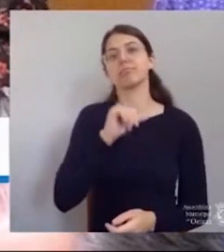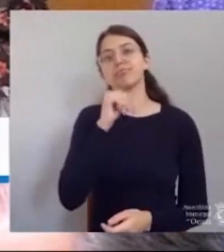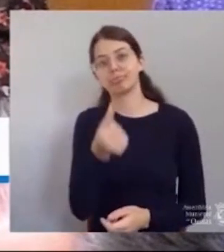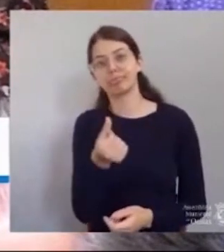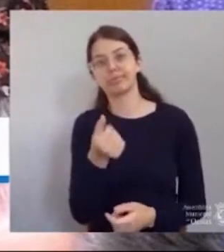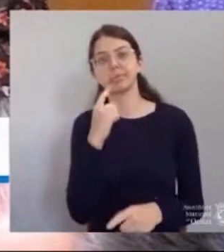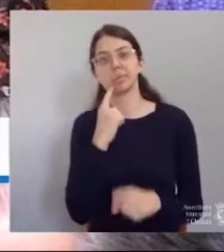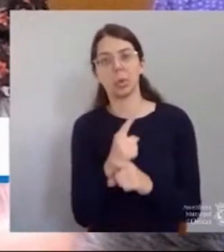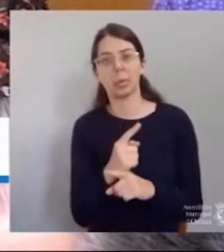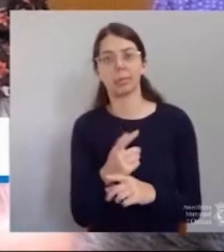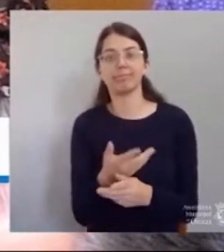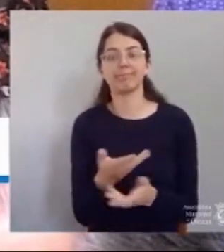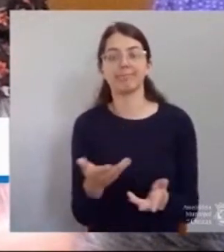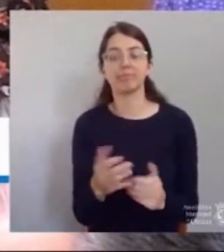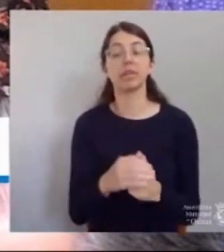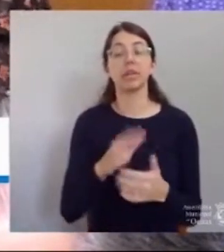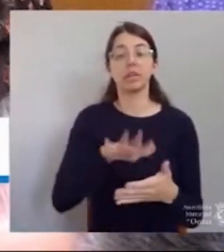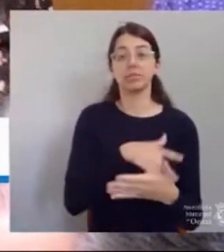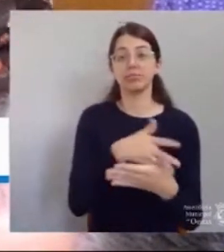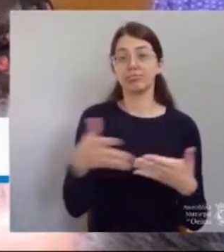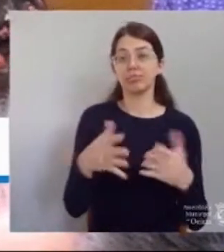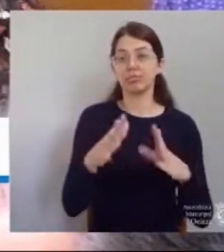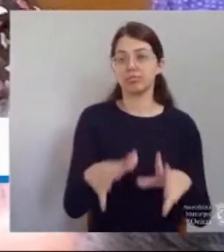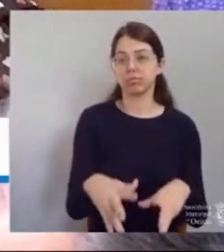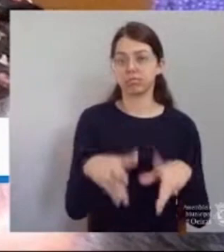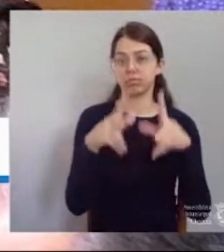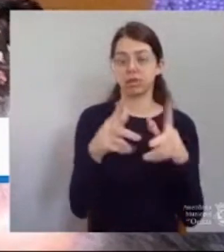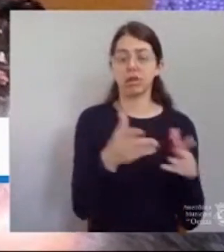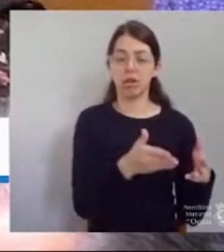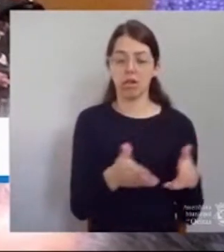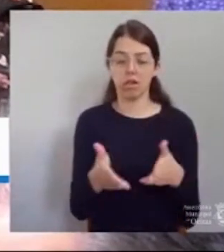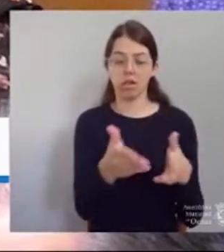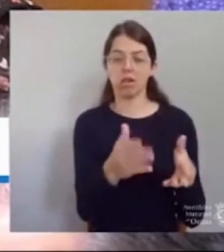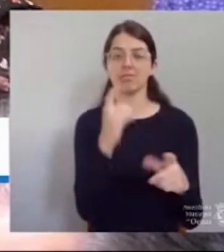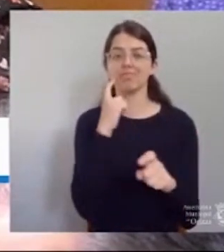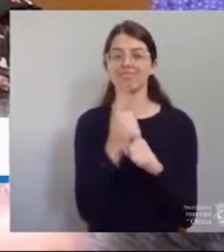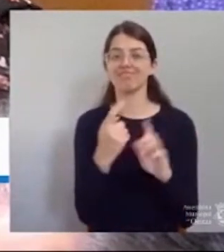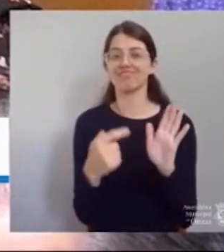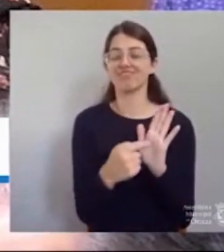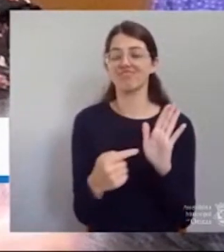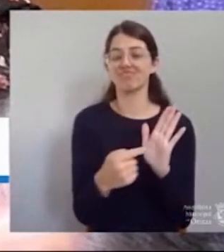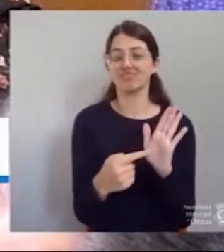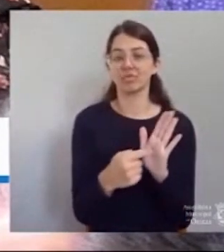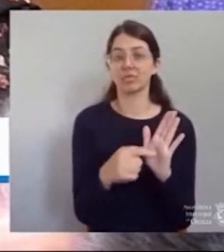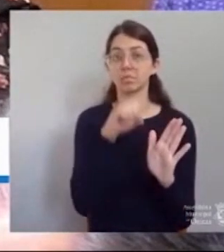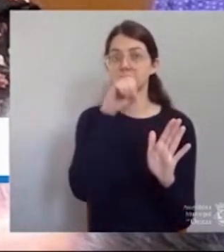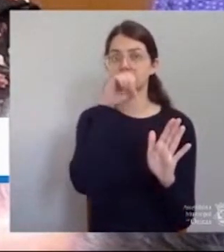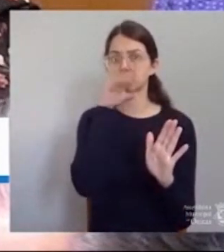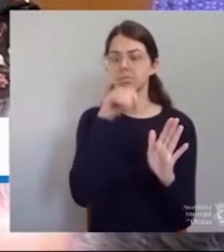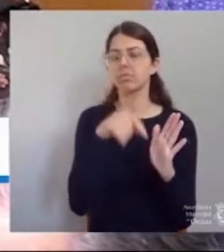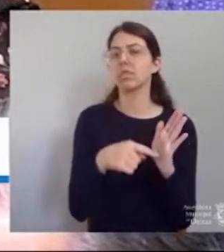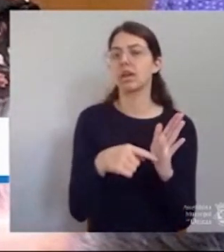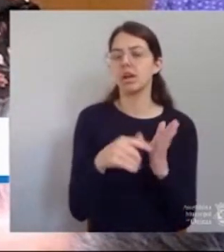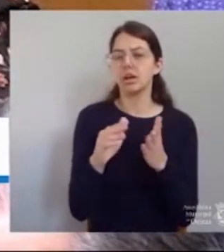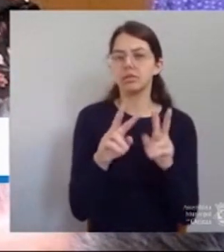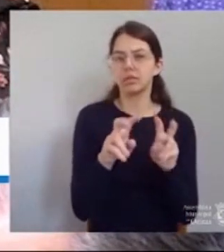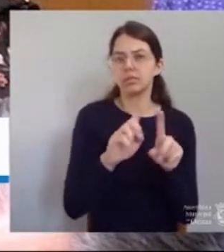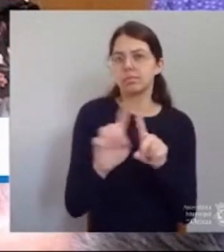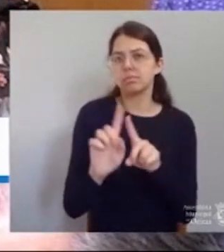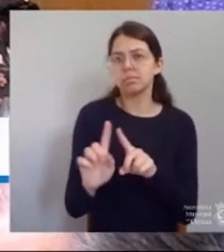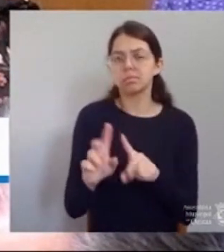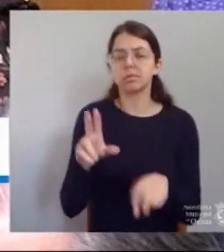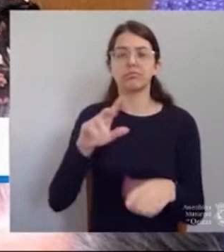No plano de desenvolvimento estratégico, podemos verificar, com admiração, várias rúbricas de projetos vencedores do